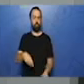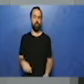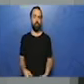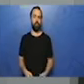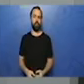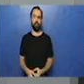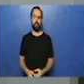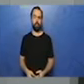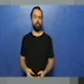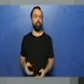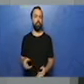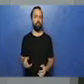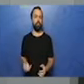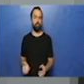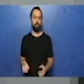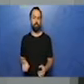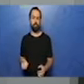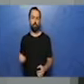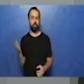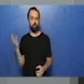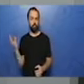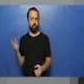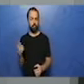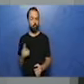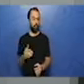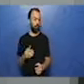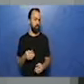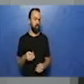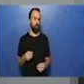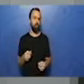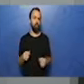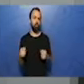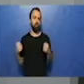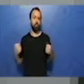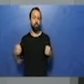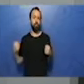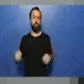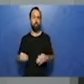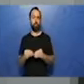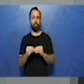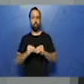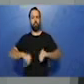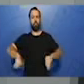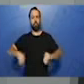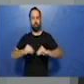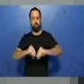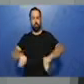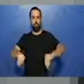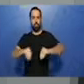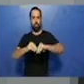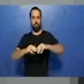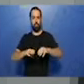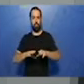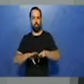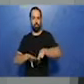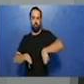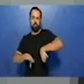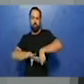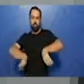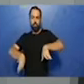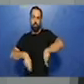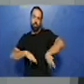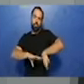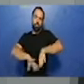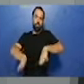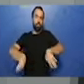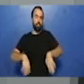utilidade a esses materiais, é necessário que a gente consiga separá-los. Então, fazendo essa separação dos materiais,